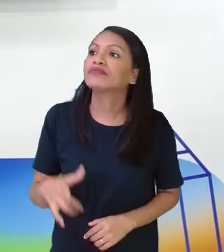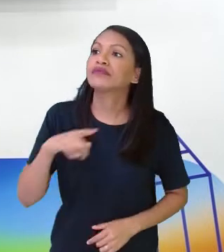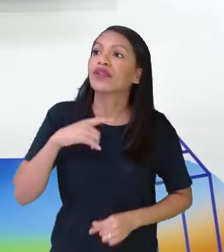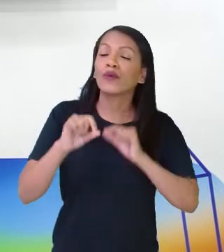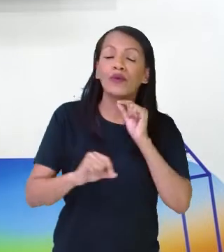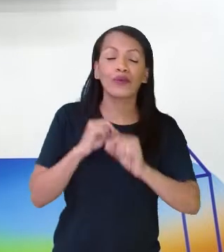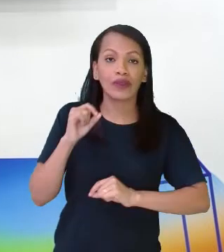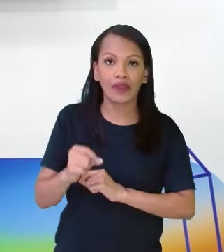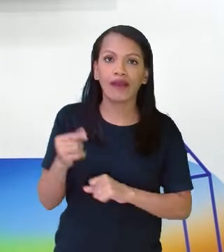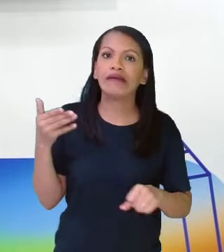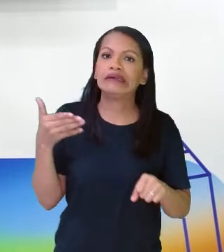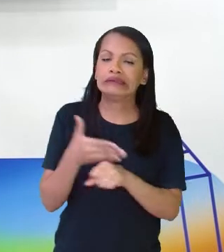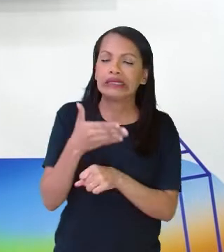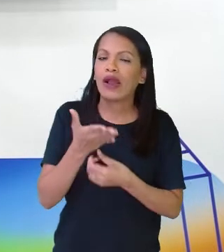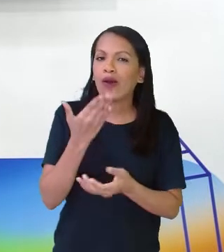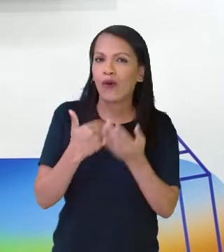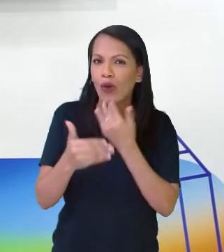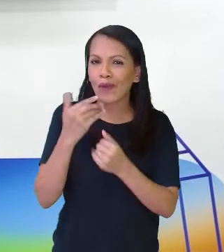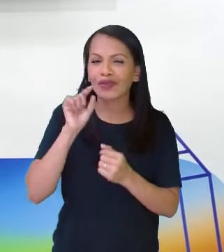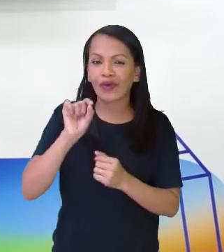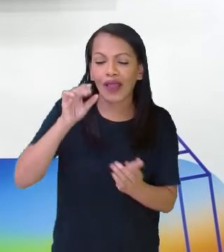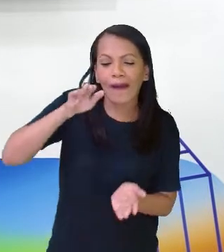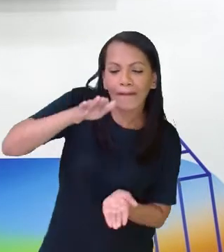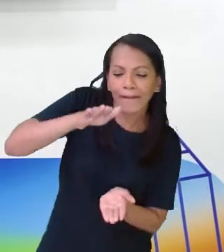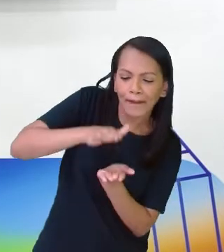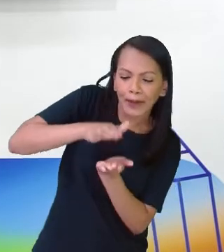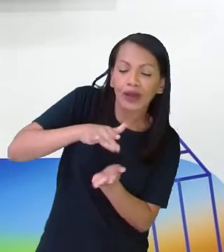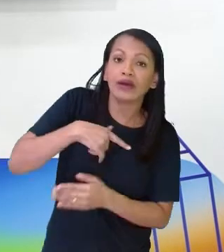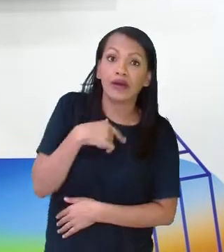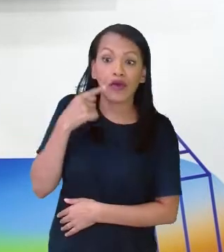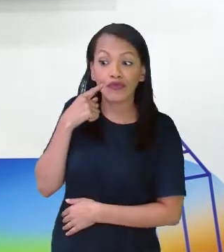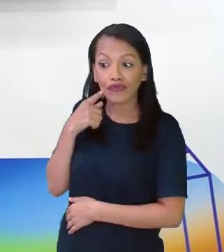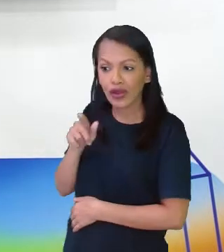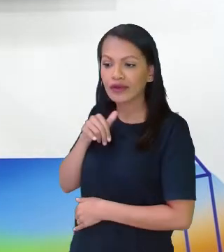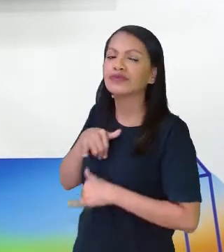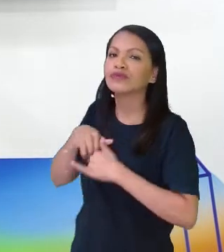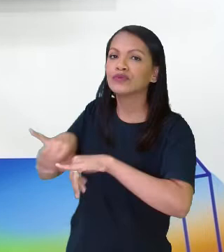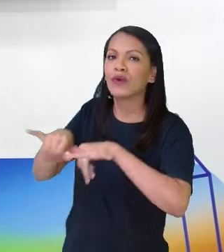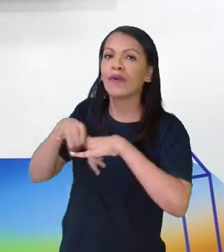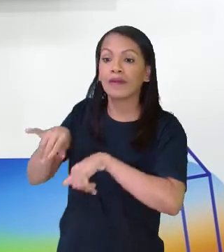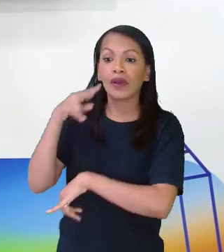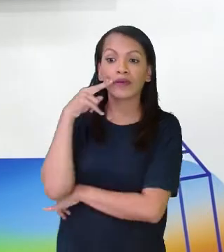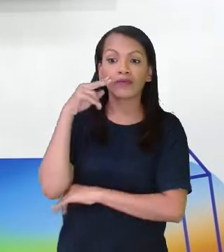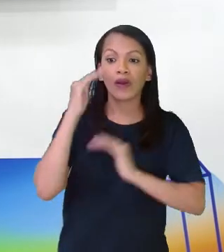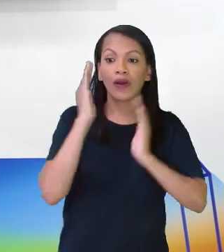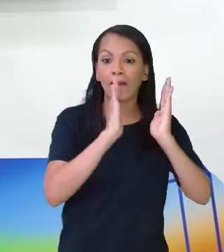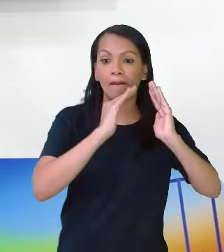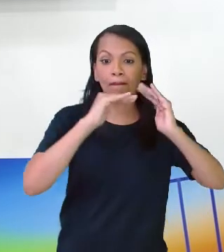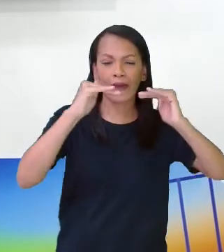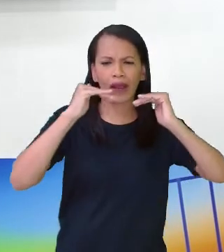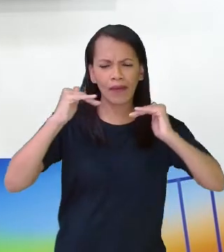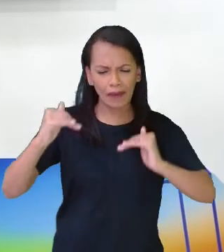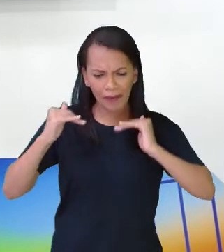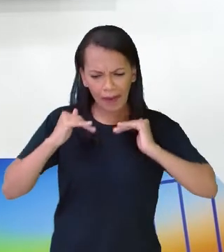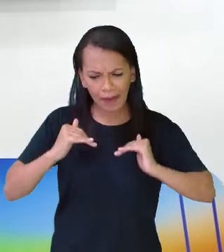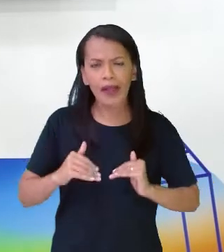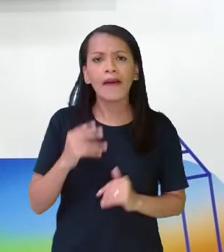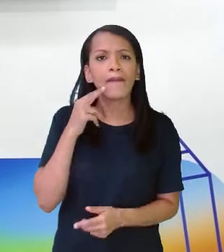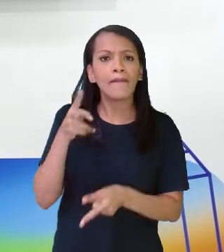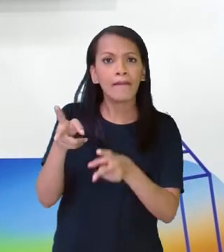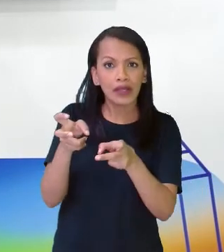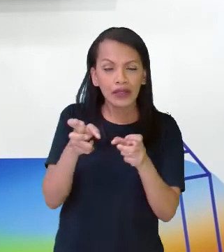forma mais intensa. Quando a gente vai num supermercado, por exemplo, olhando ali para as prateleiras, a gente vai perceber que nós